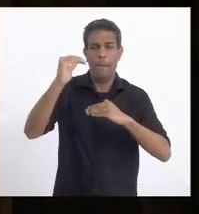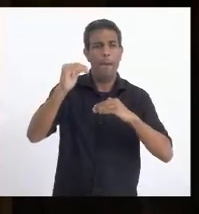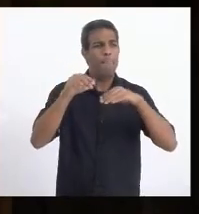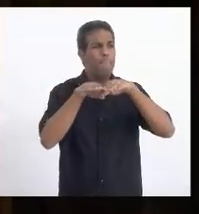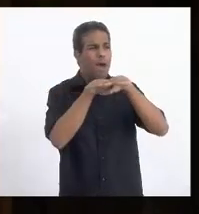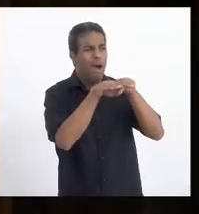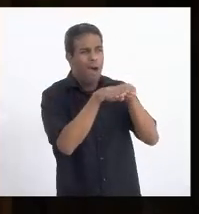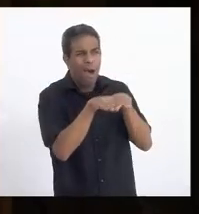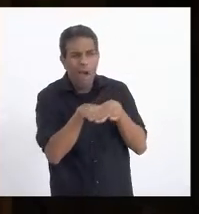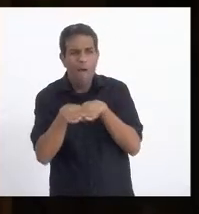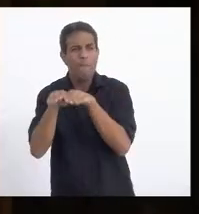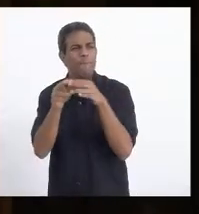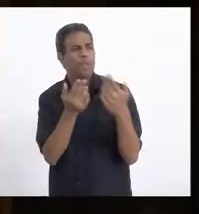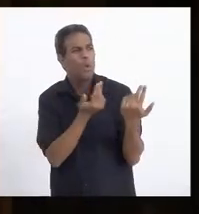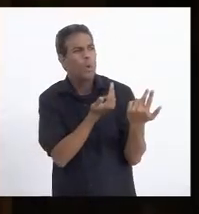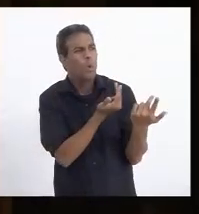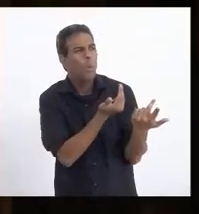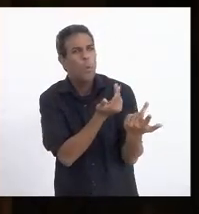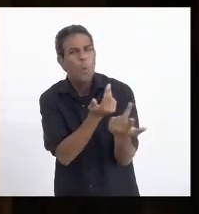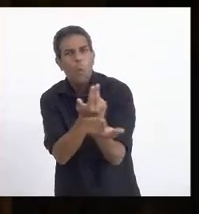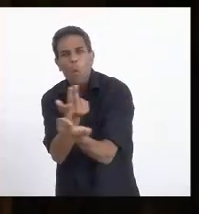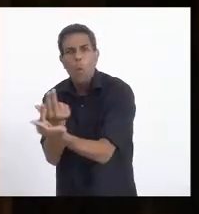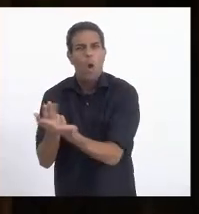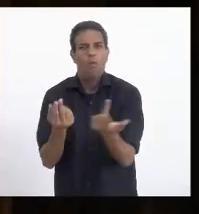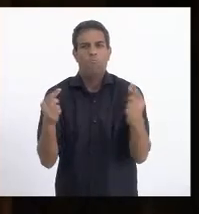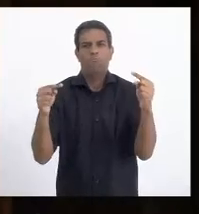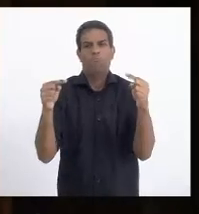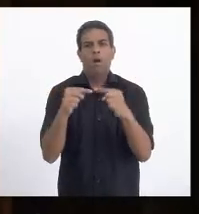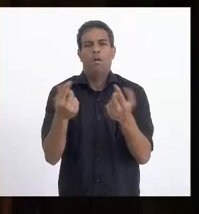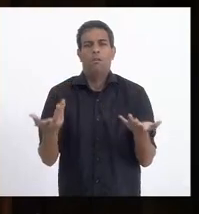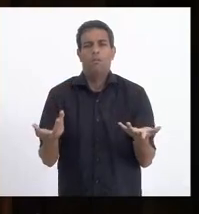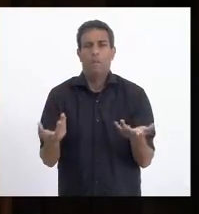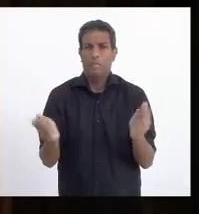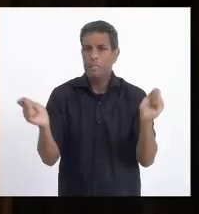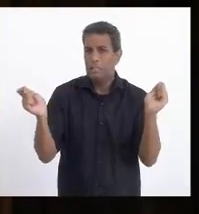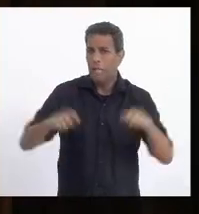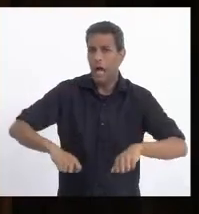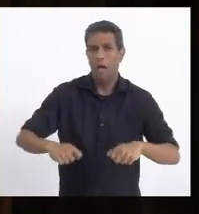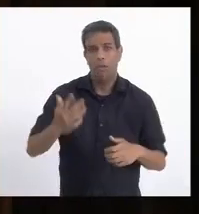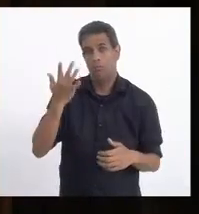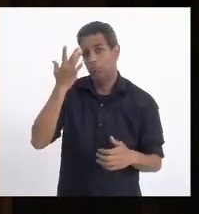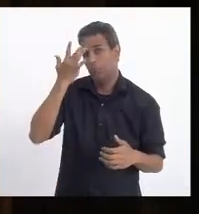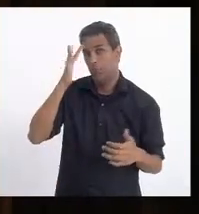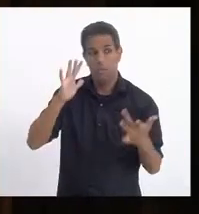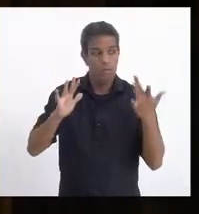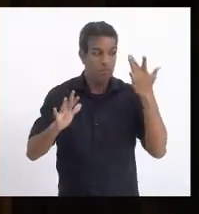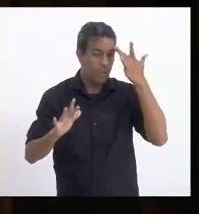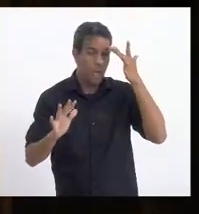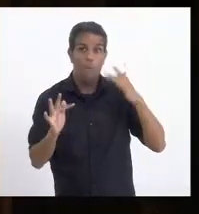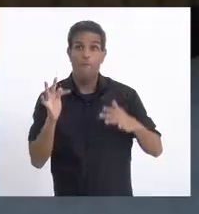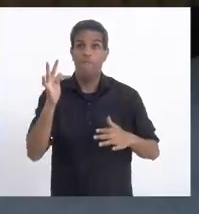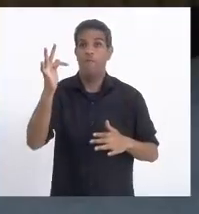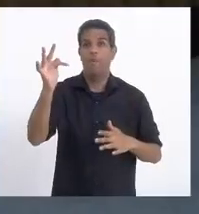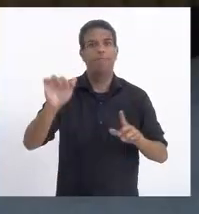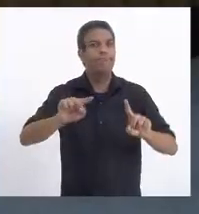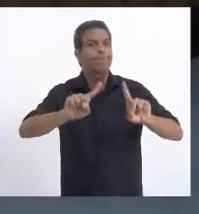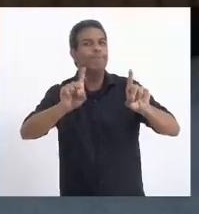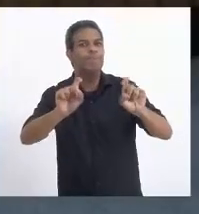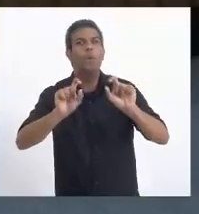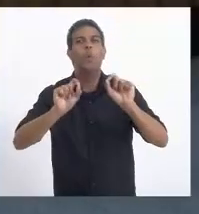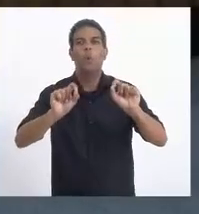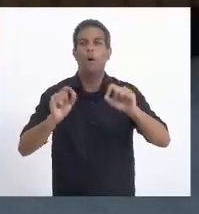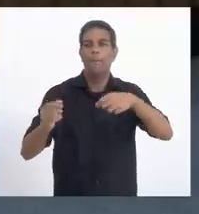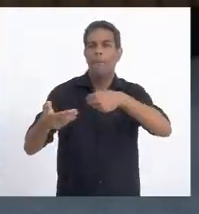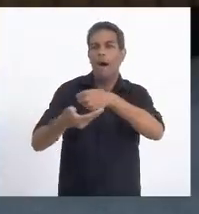absolutamente igual para todos porque ninguém sabe o dia de amanhã Esse é o